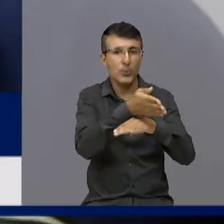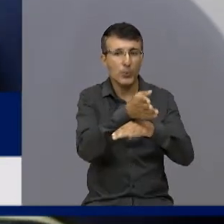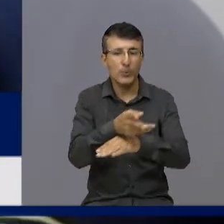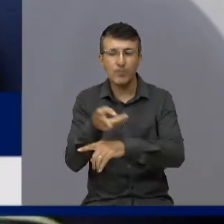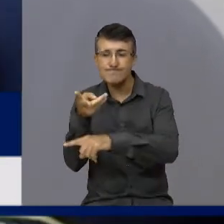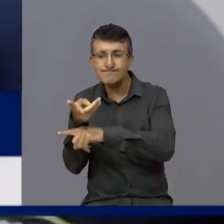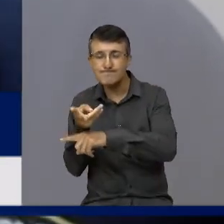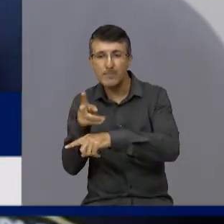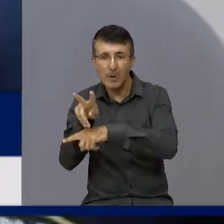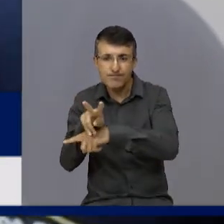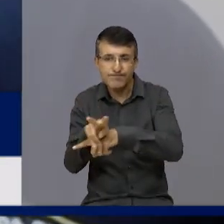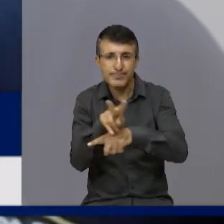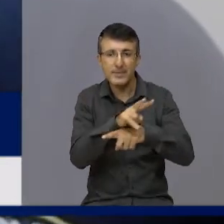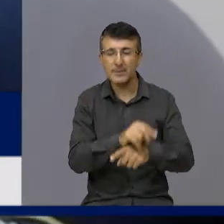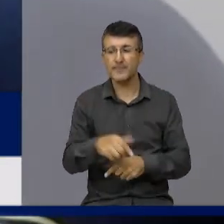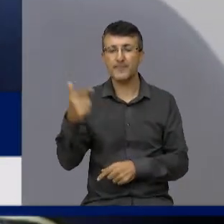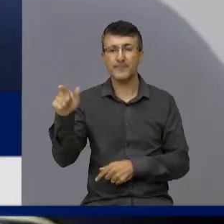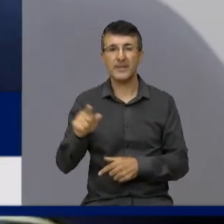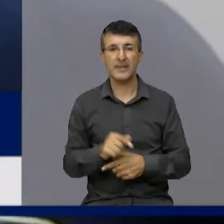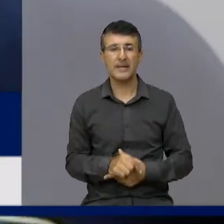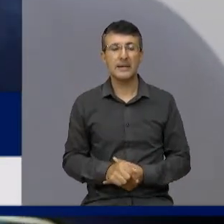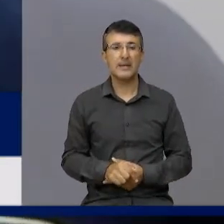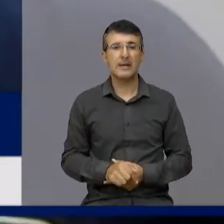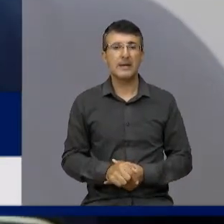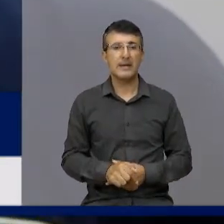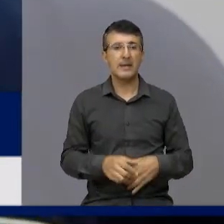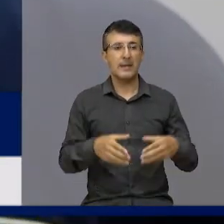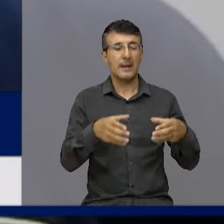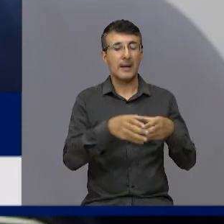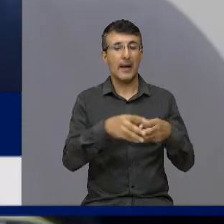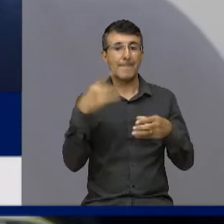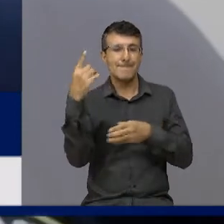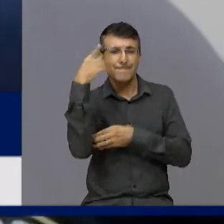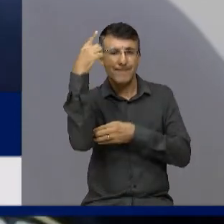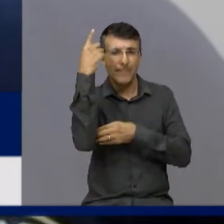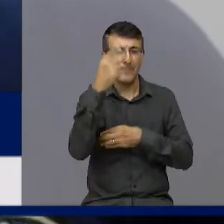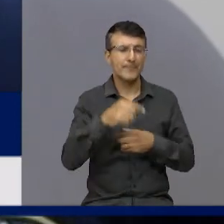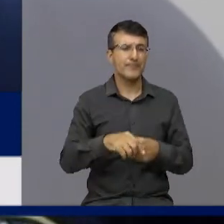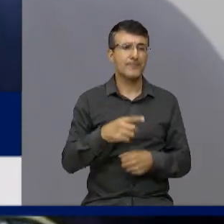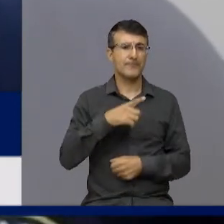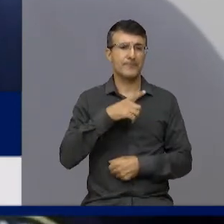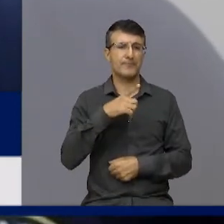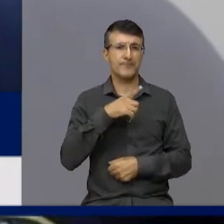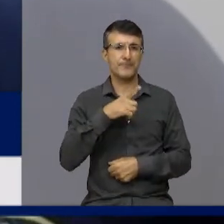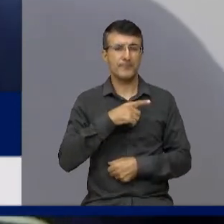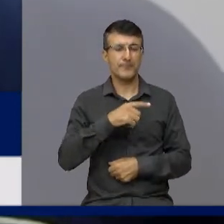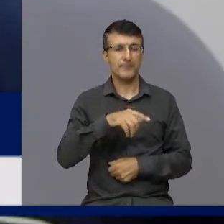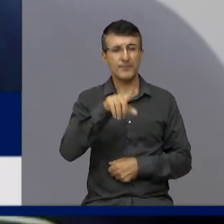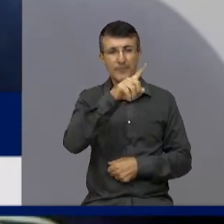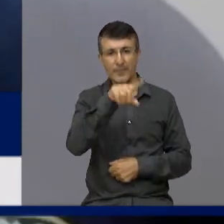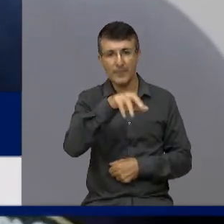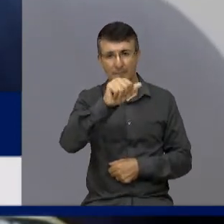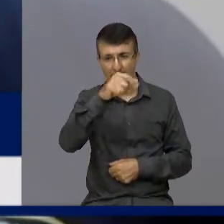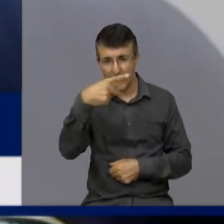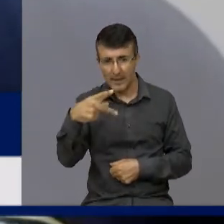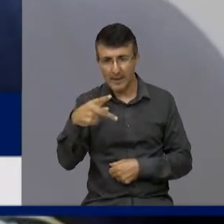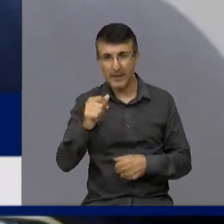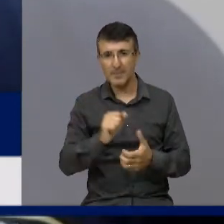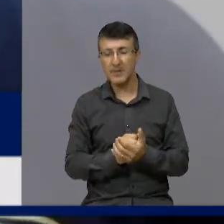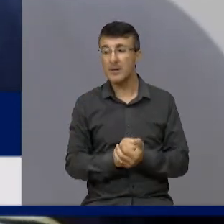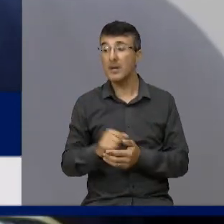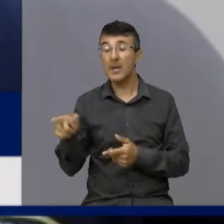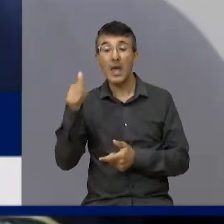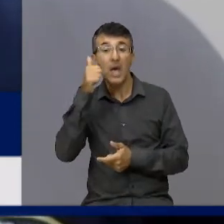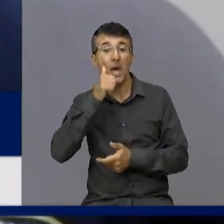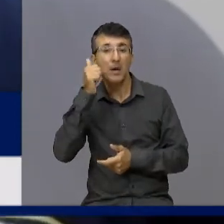um WhatsApp, ela tem um telefone específico que fica com a equipe. Essa mulher ela consegue contactar quando ela corre